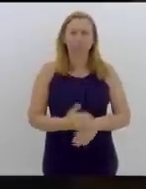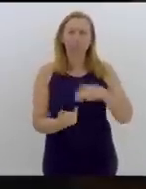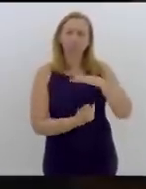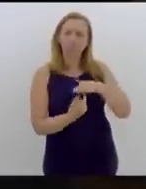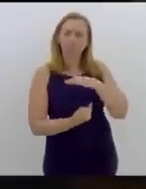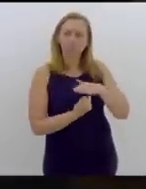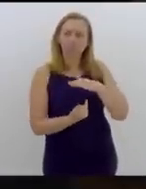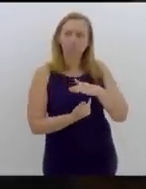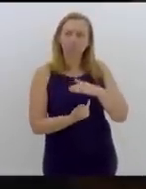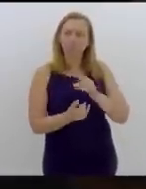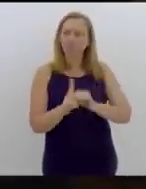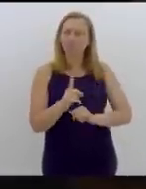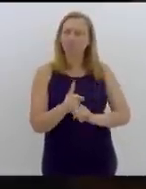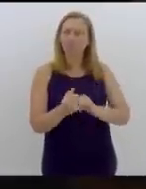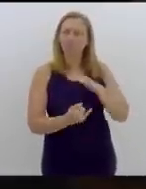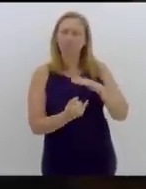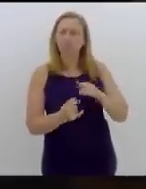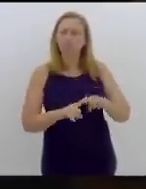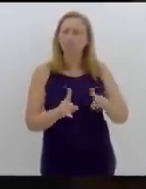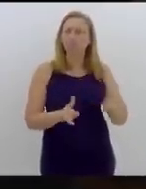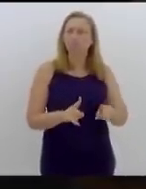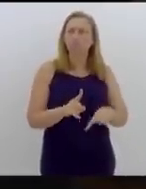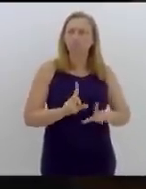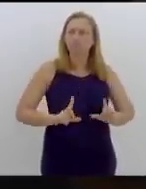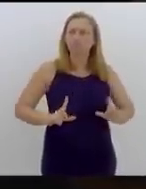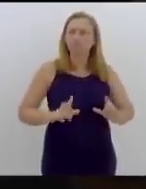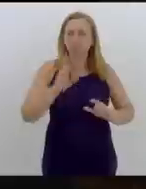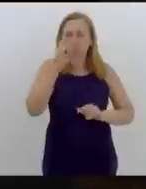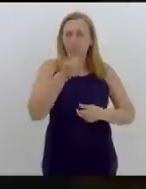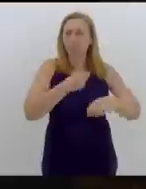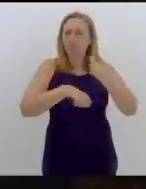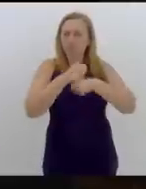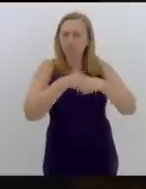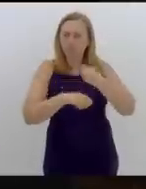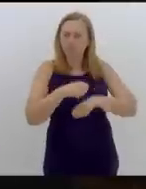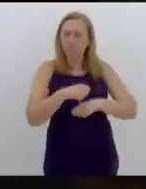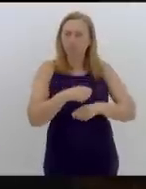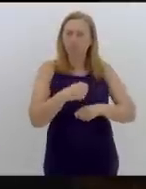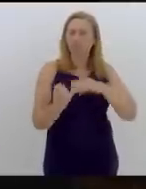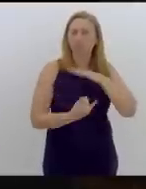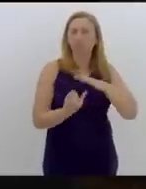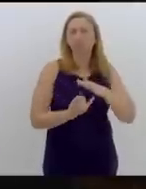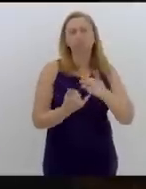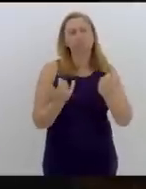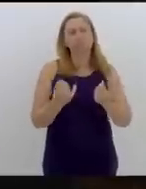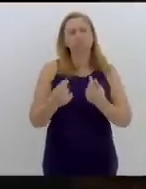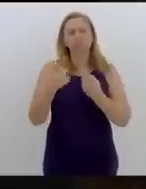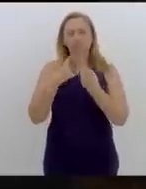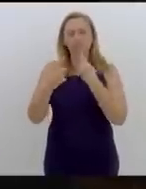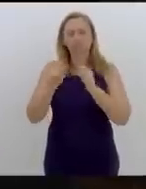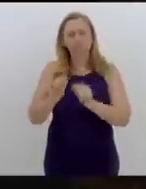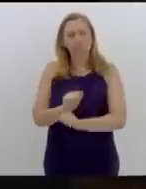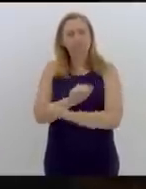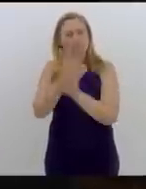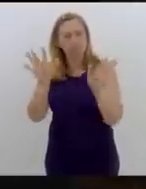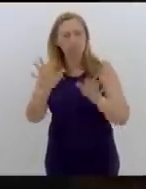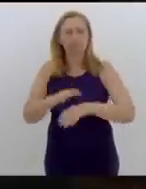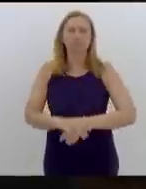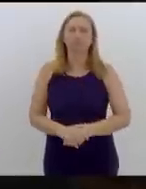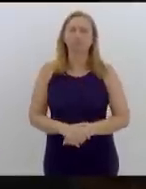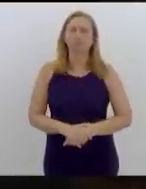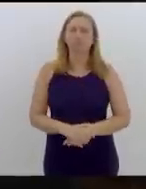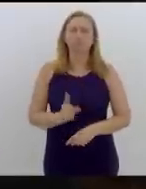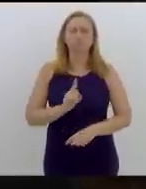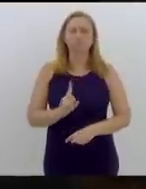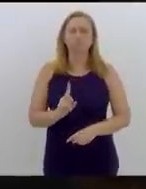instituição não diria da instituição mas de quem comanda a instituição o diálogo tem que ser reto e transparente eu não me